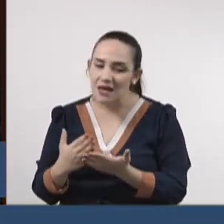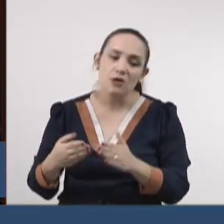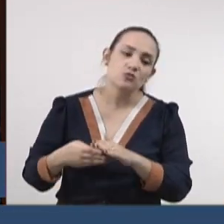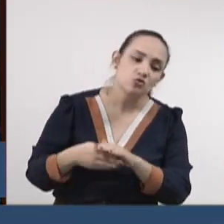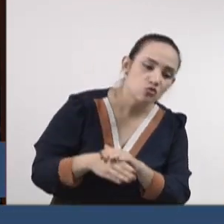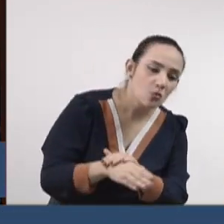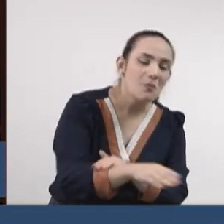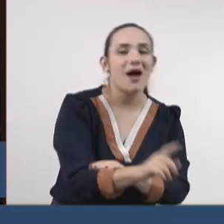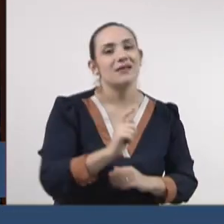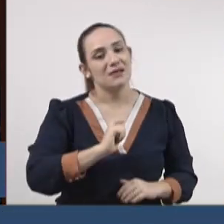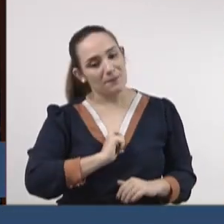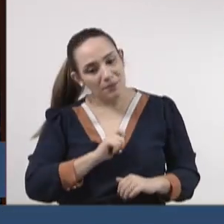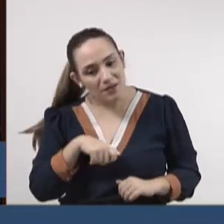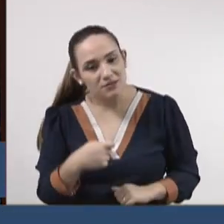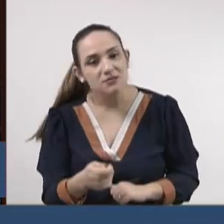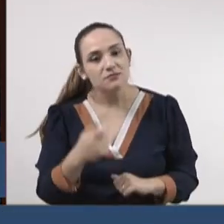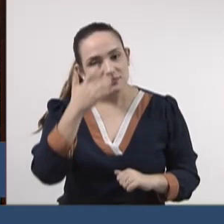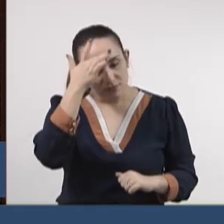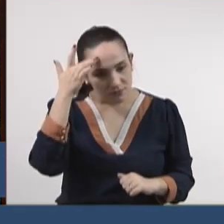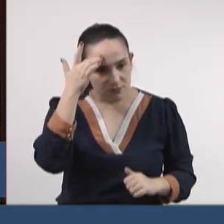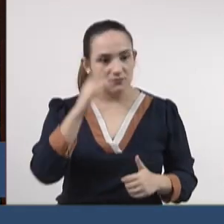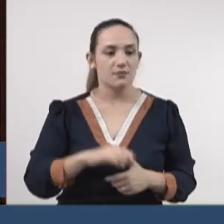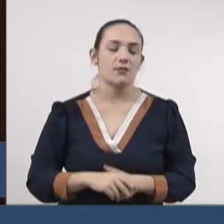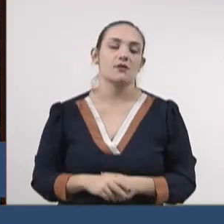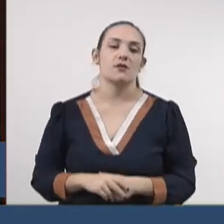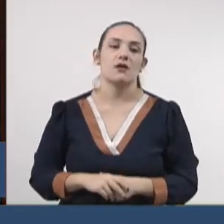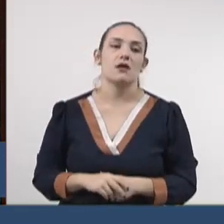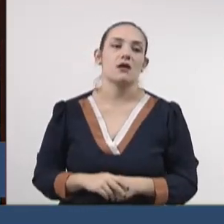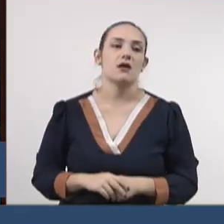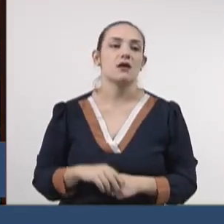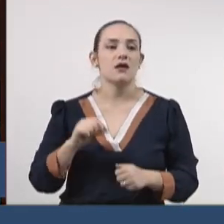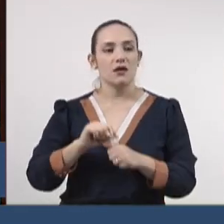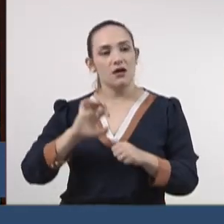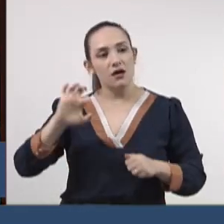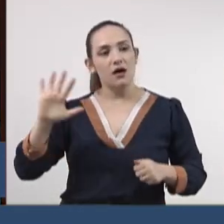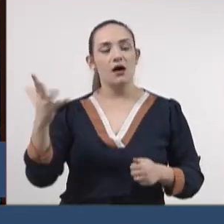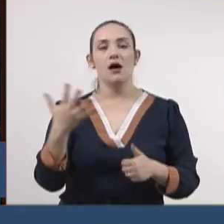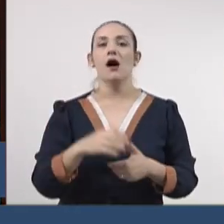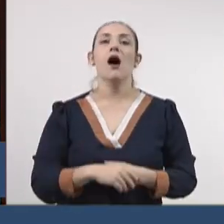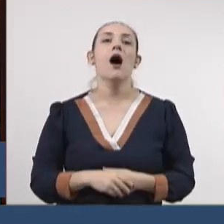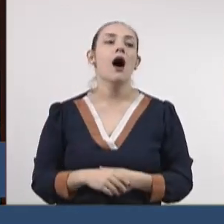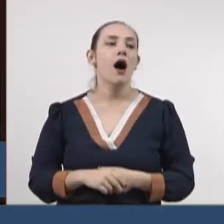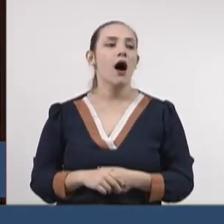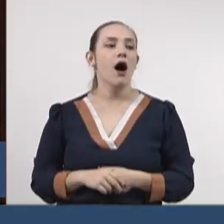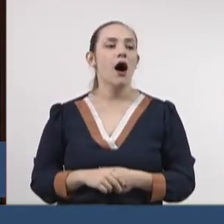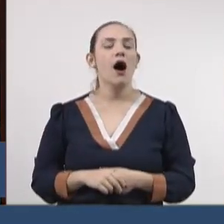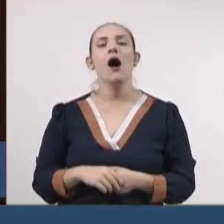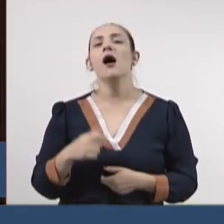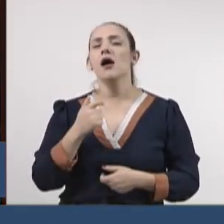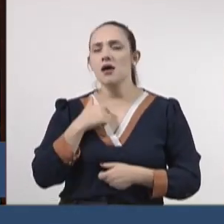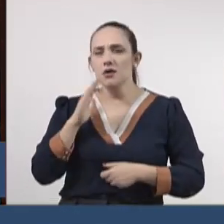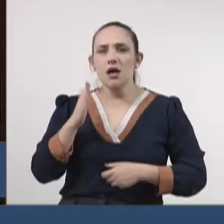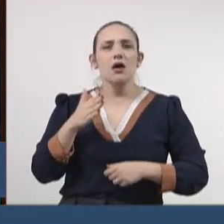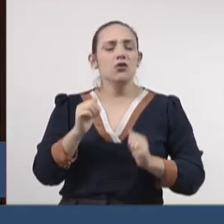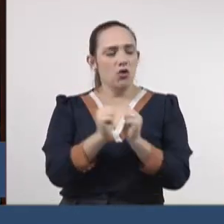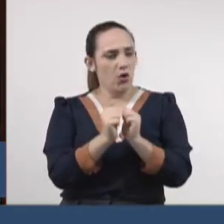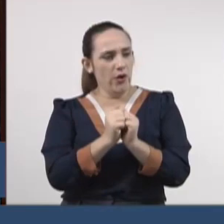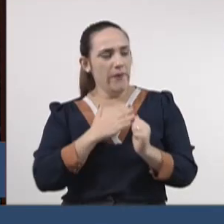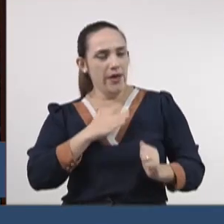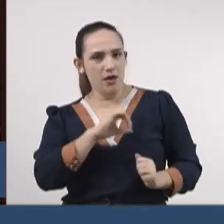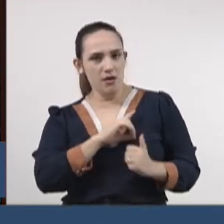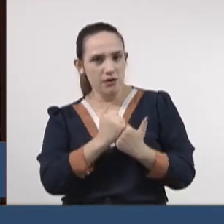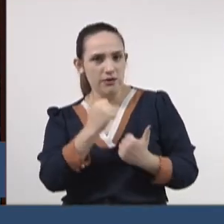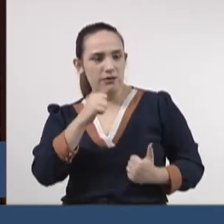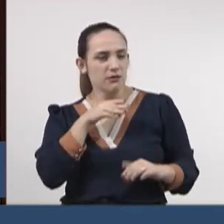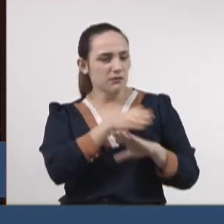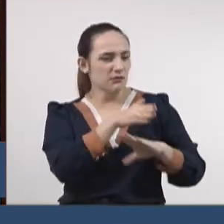consolidado no contribuinte declarante do imposto de pessoa física eu tenho percorrido junto com delegado adjunto